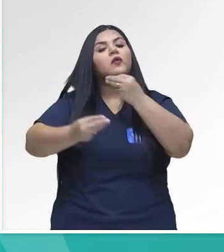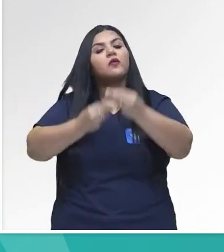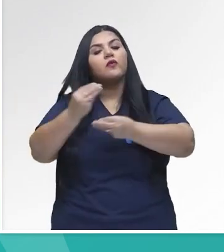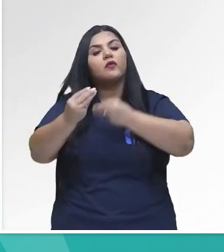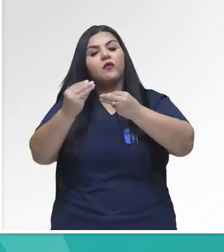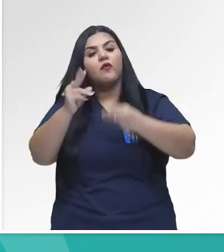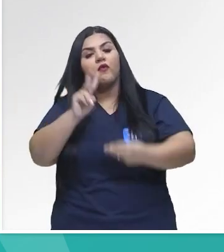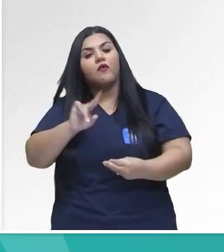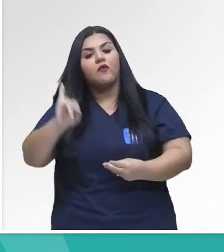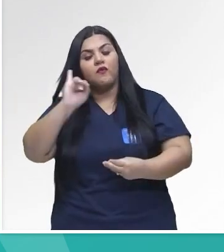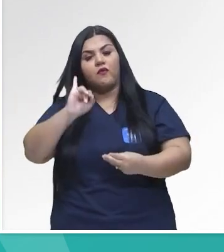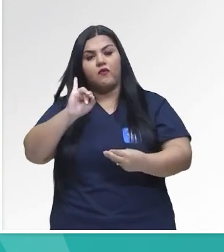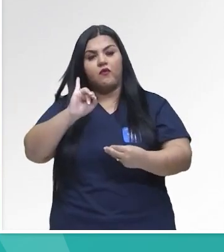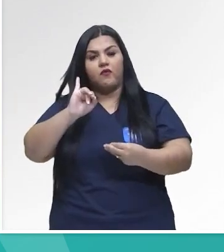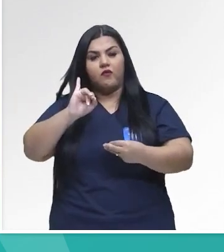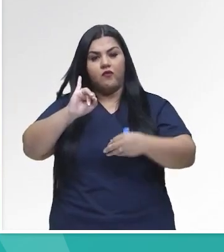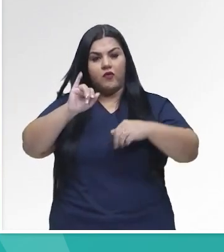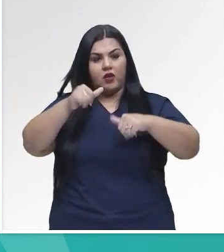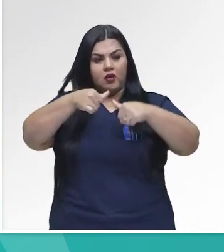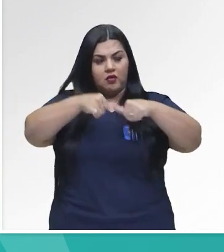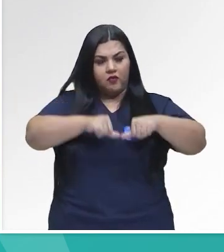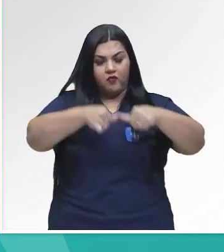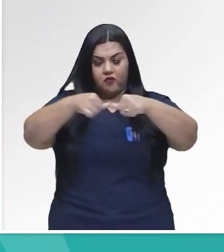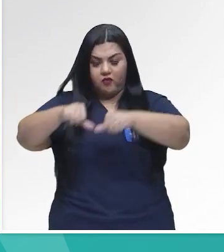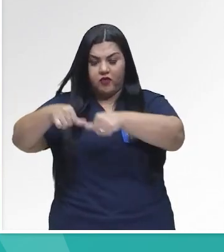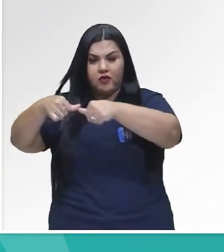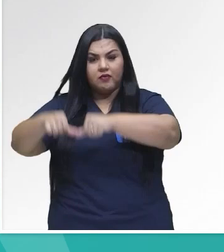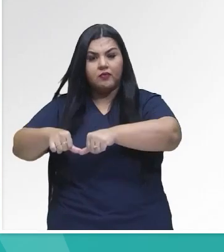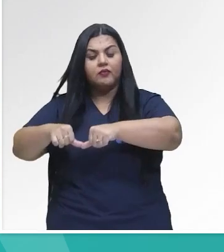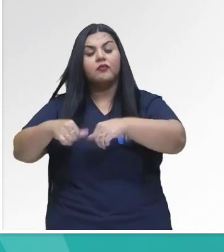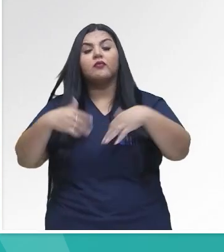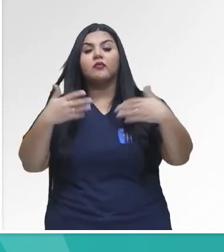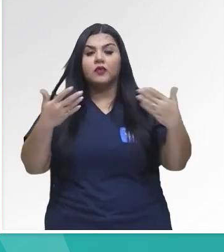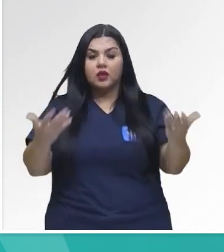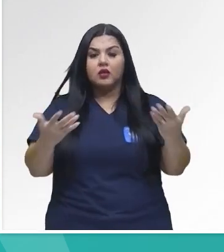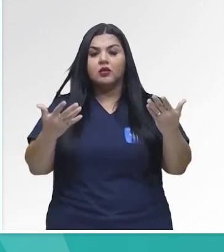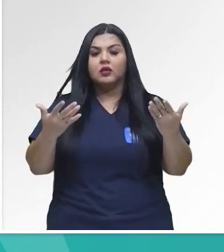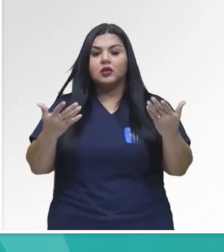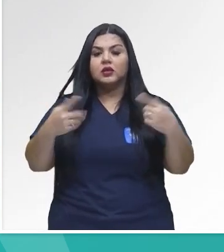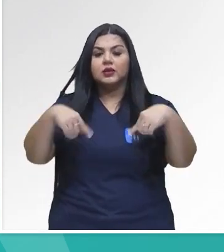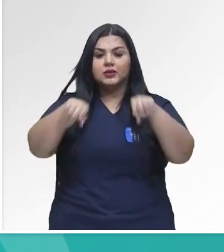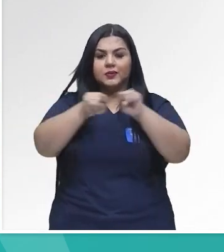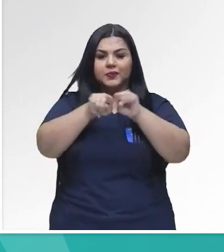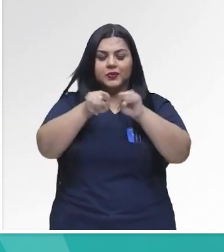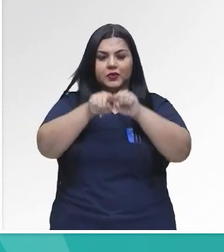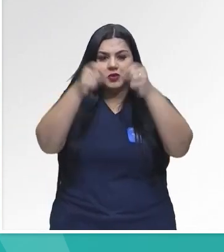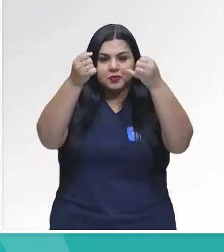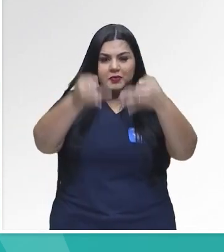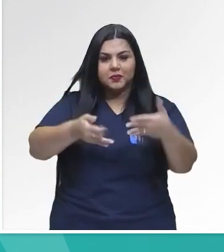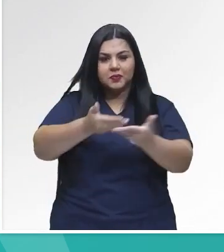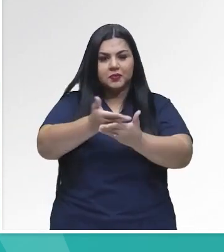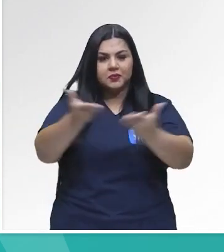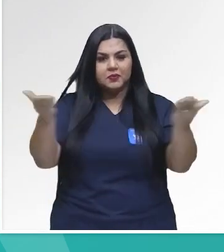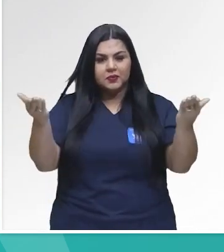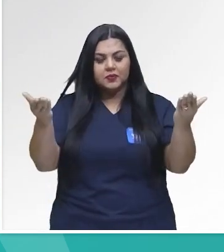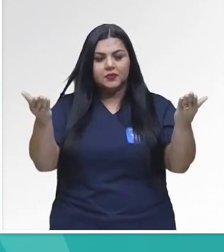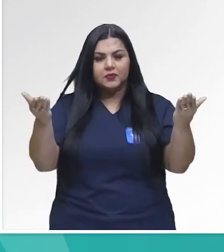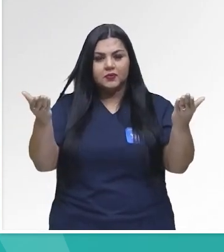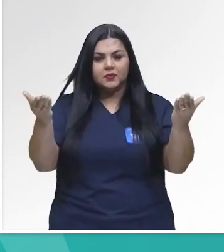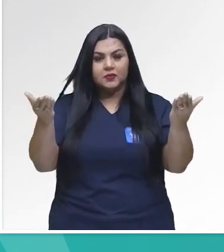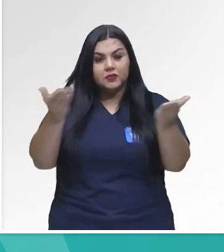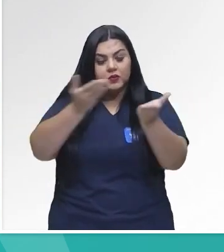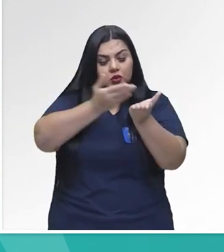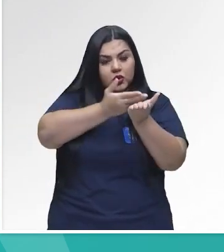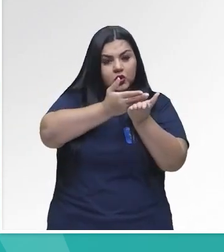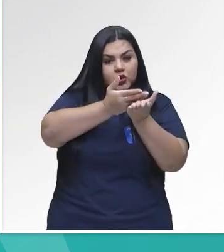o tabuleiro, né? Todas as partes do tabuleiro. Muito bem, falamos para vocês que para